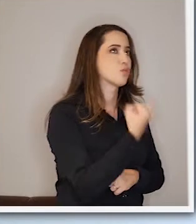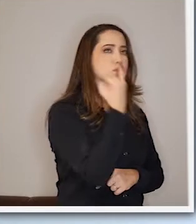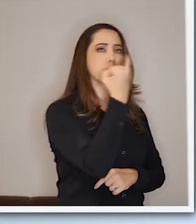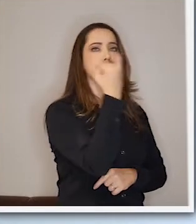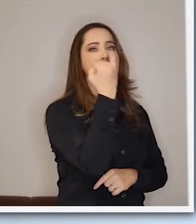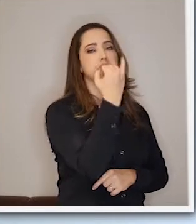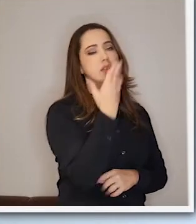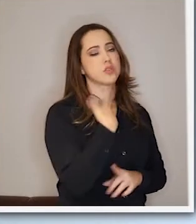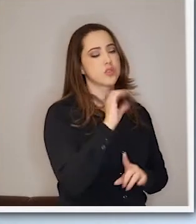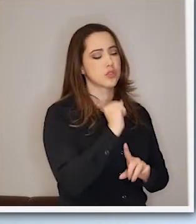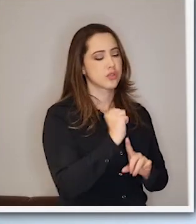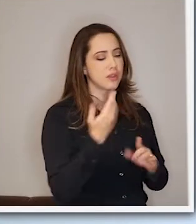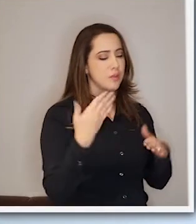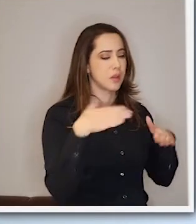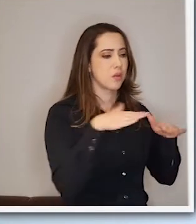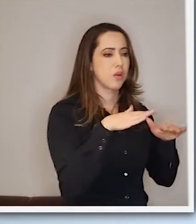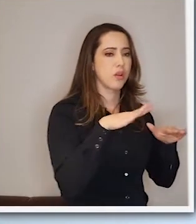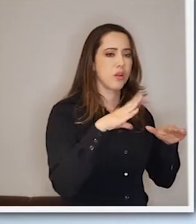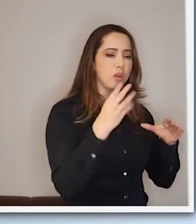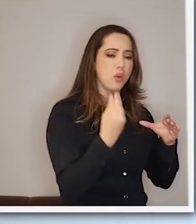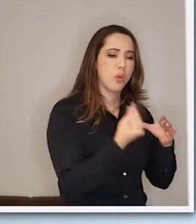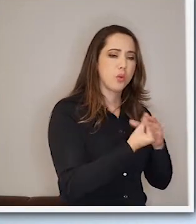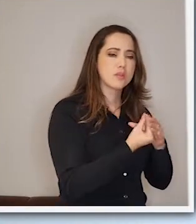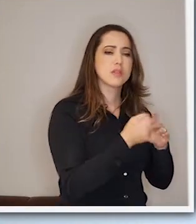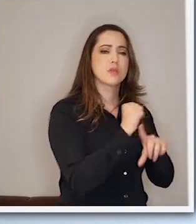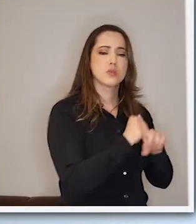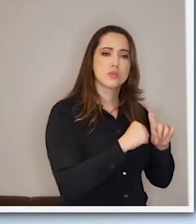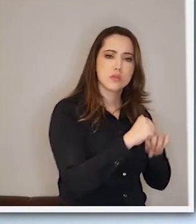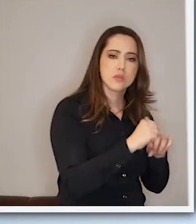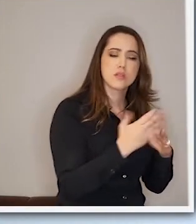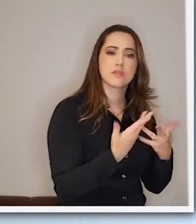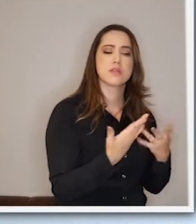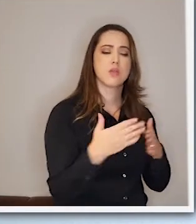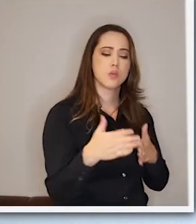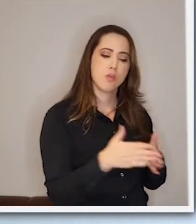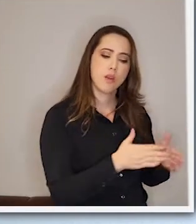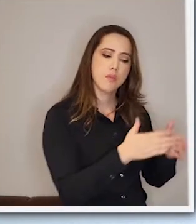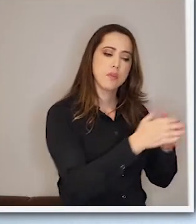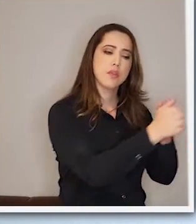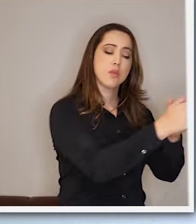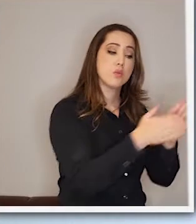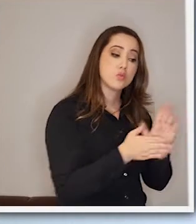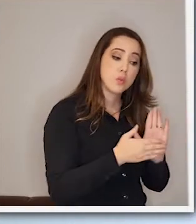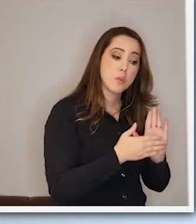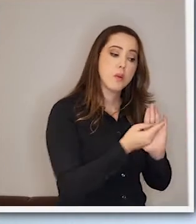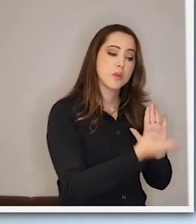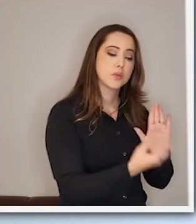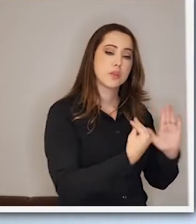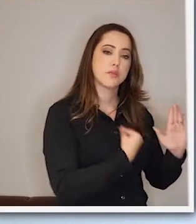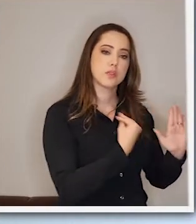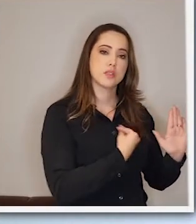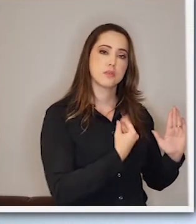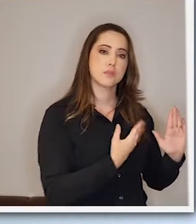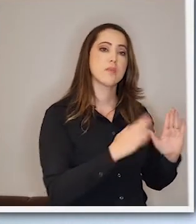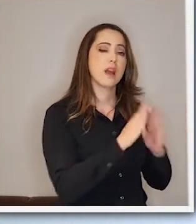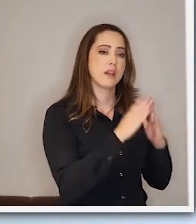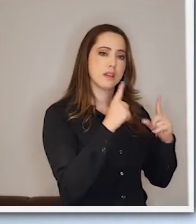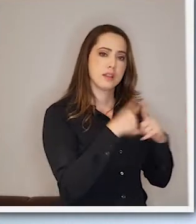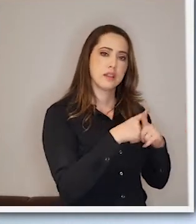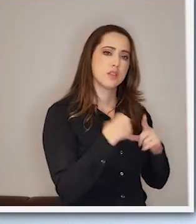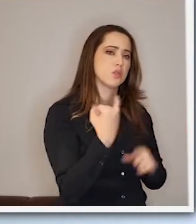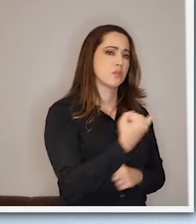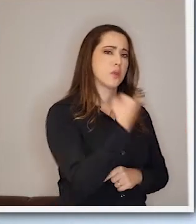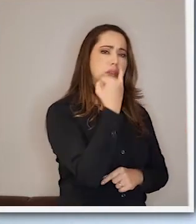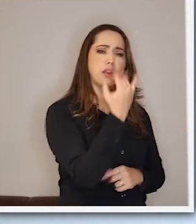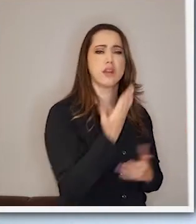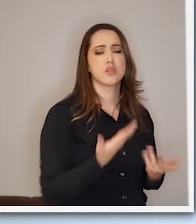igreja ela tem um papel fundamental na ressocialização e no direcionamento de propósito